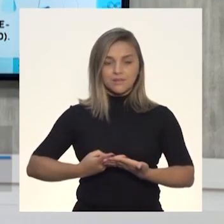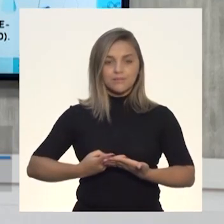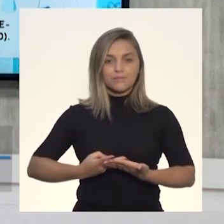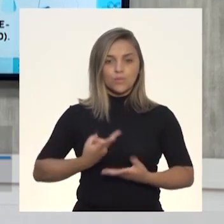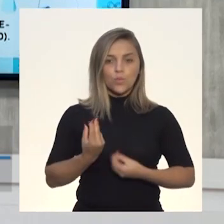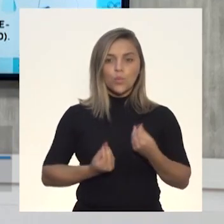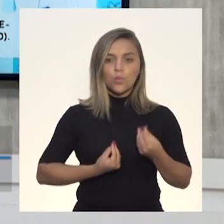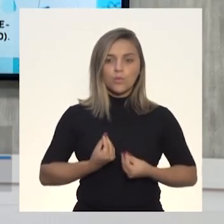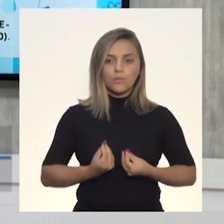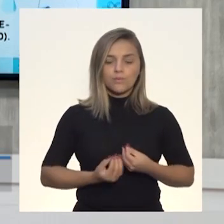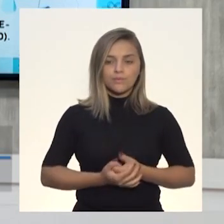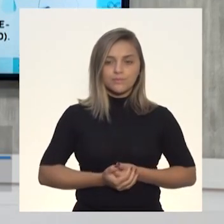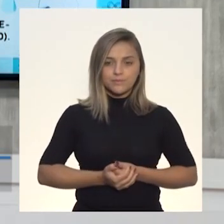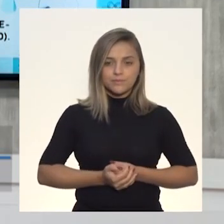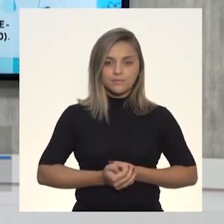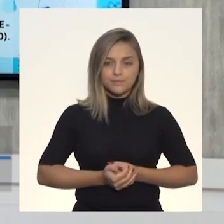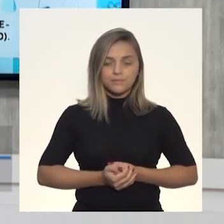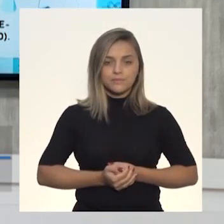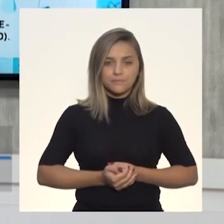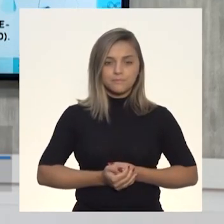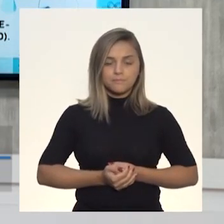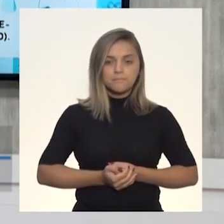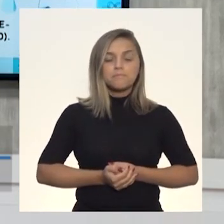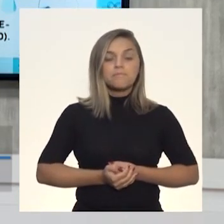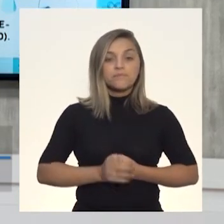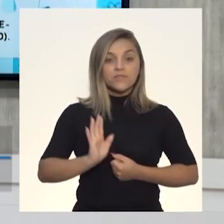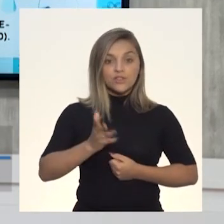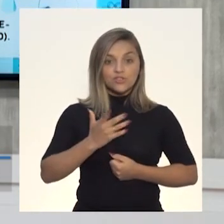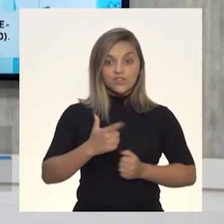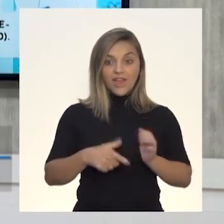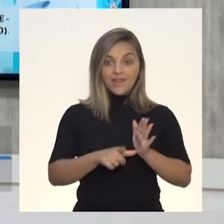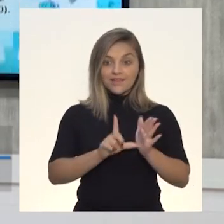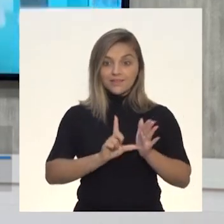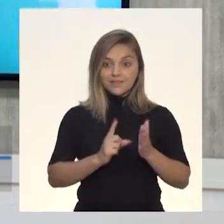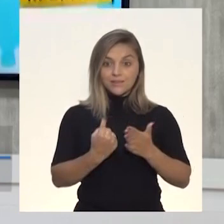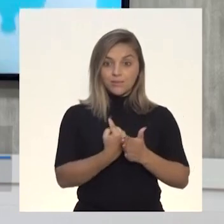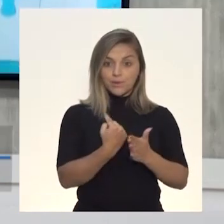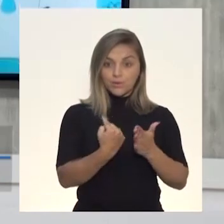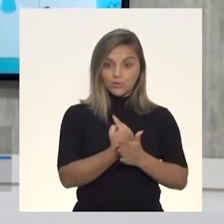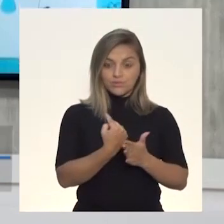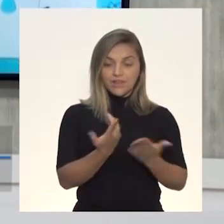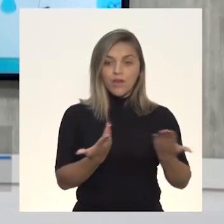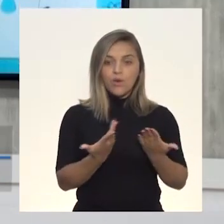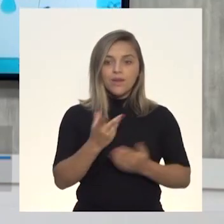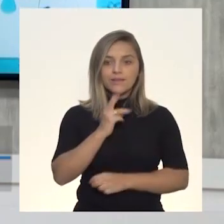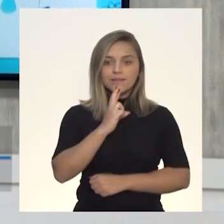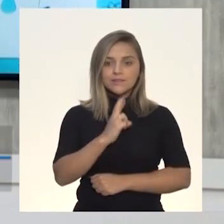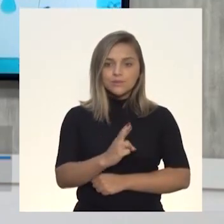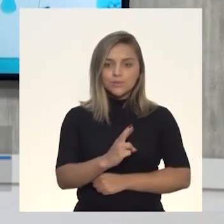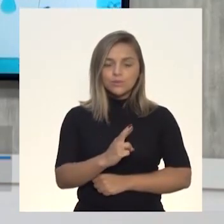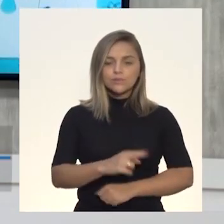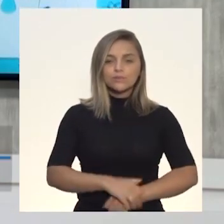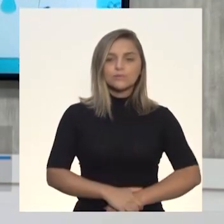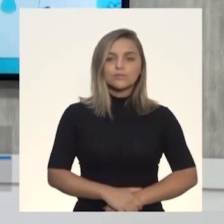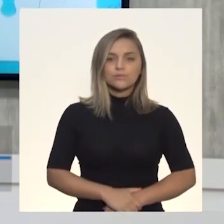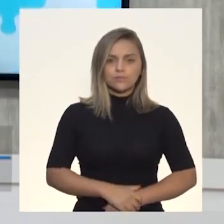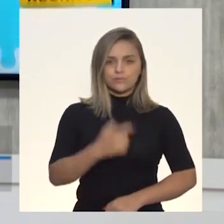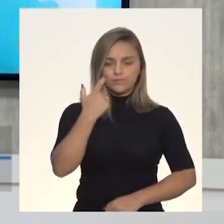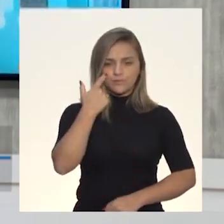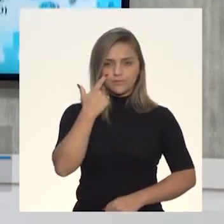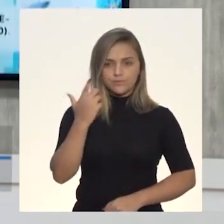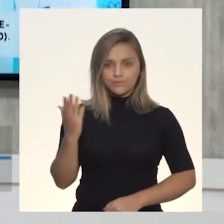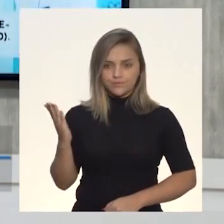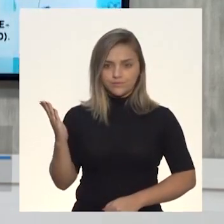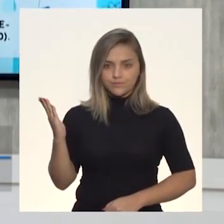Pensa bem, ele não está respondendo ao questionamento anterior. Veja lá comigo, vem nessa aqui, ó. Vem nessa aqui comigo,